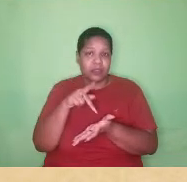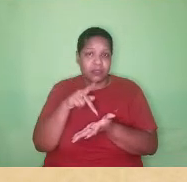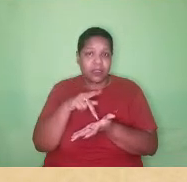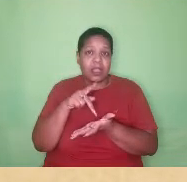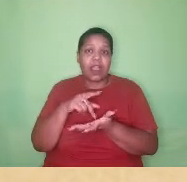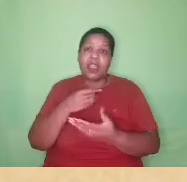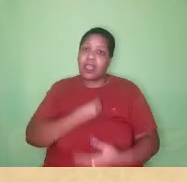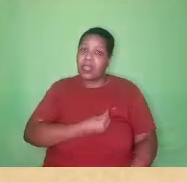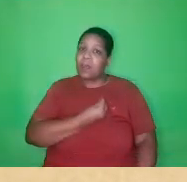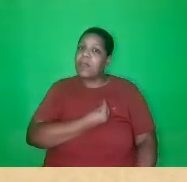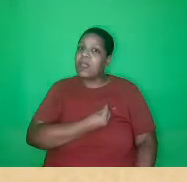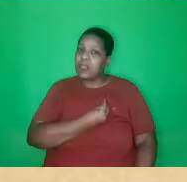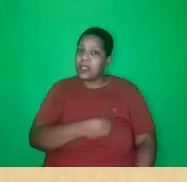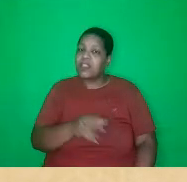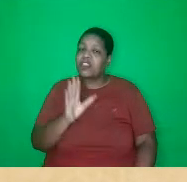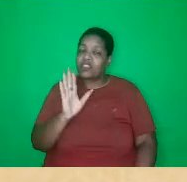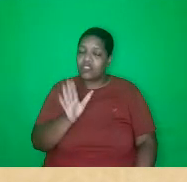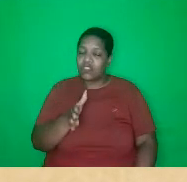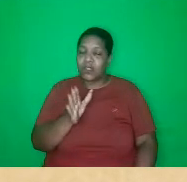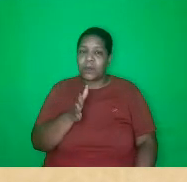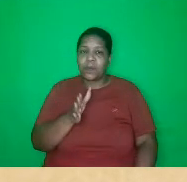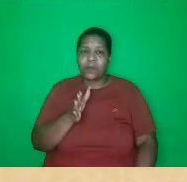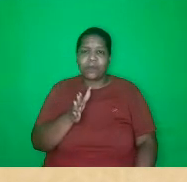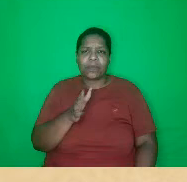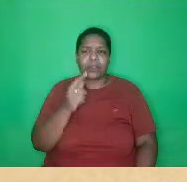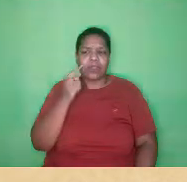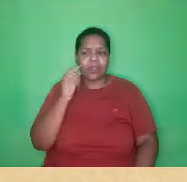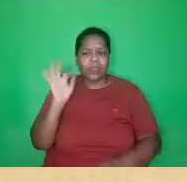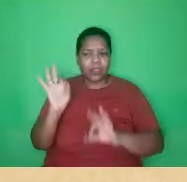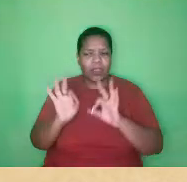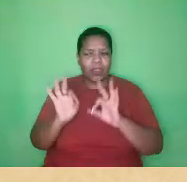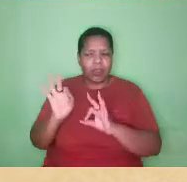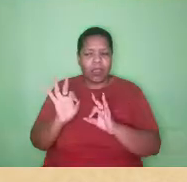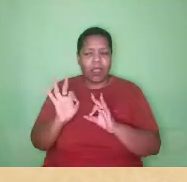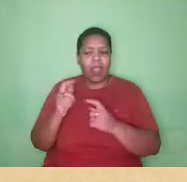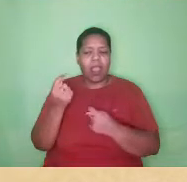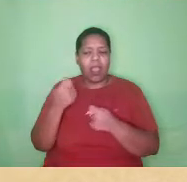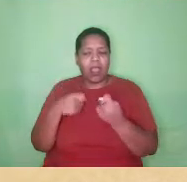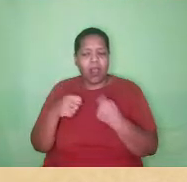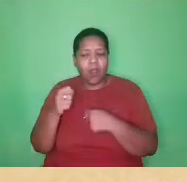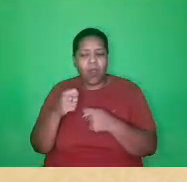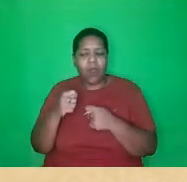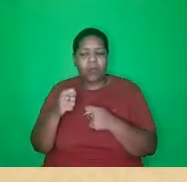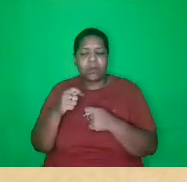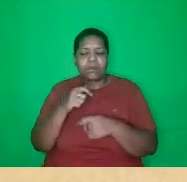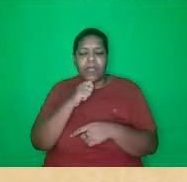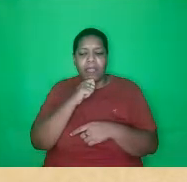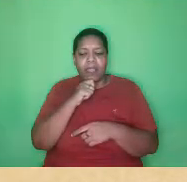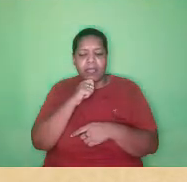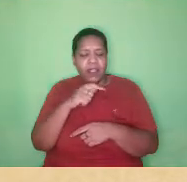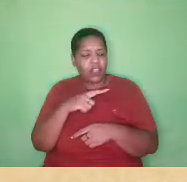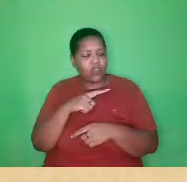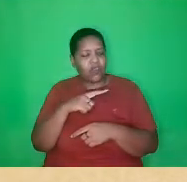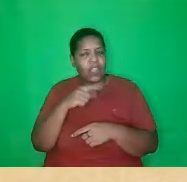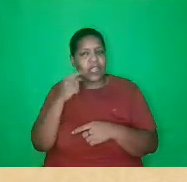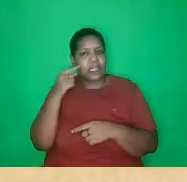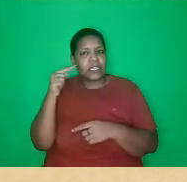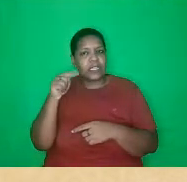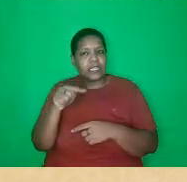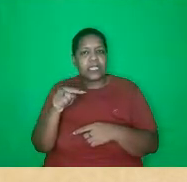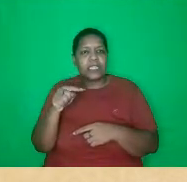embora a formatação econômica ainda tivesse ainda, né,